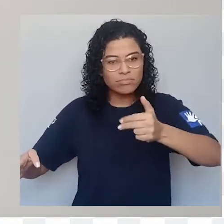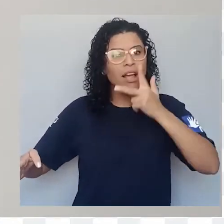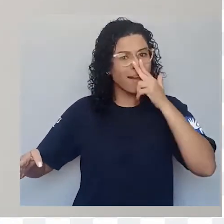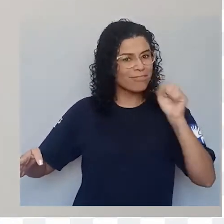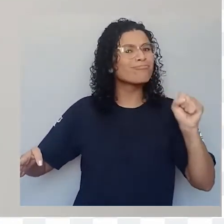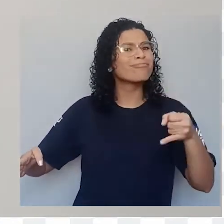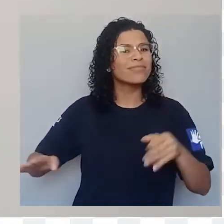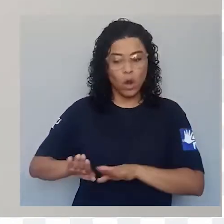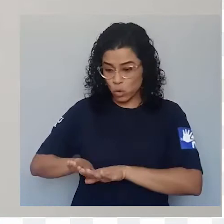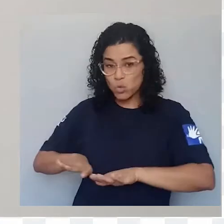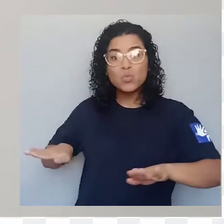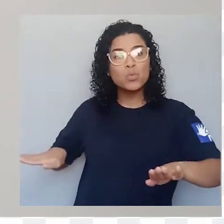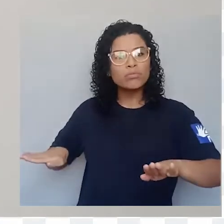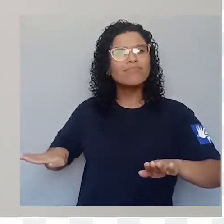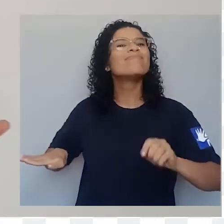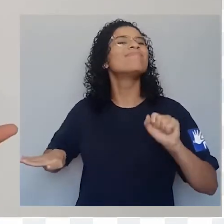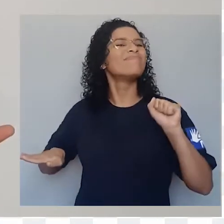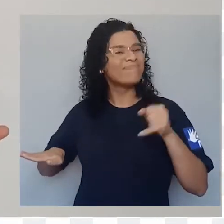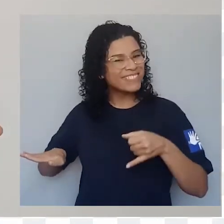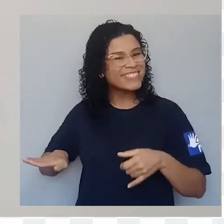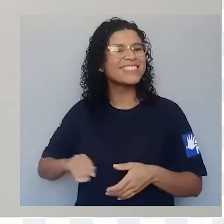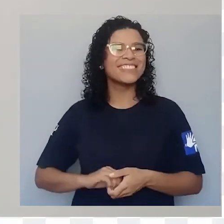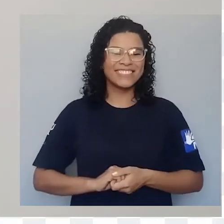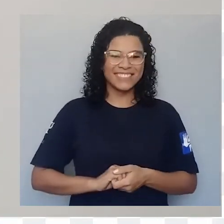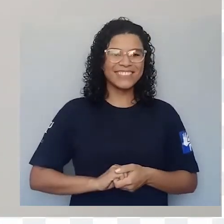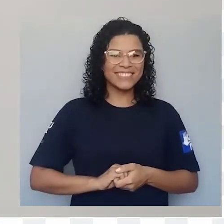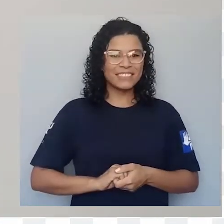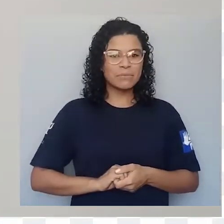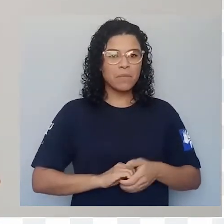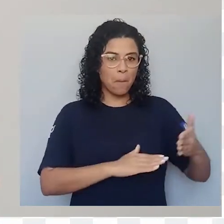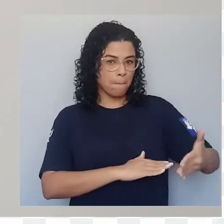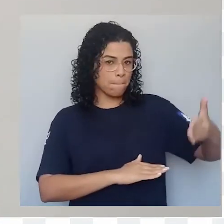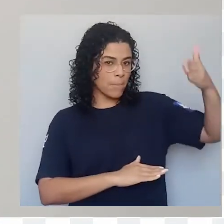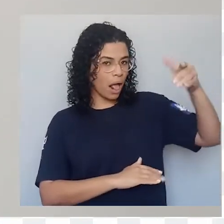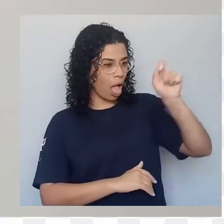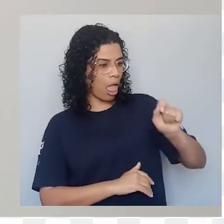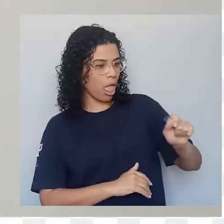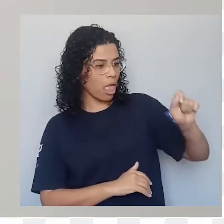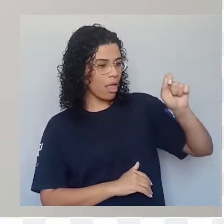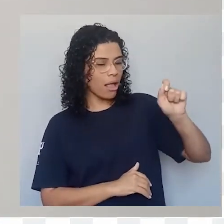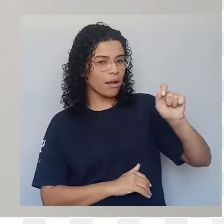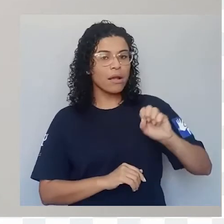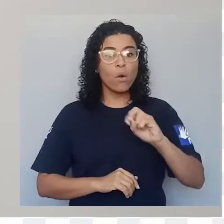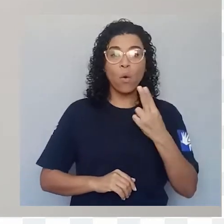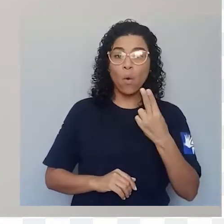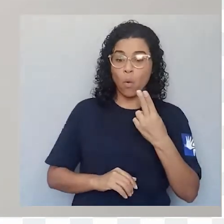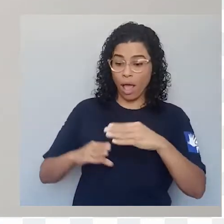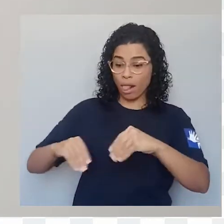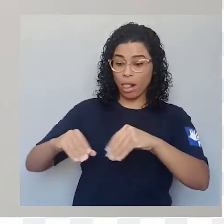sim. No chão? Acho que sim. Na parede,